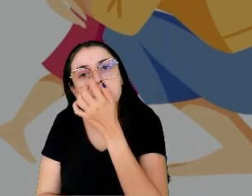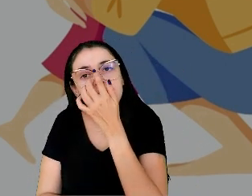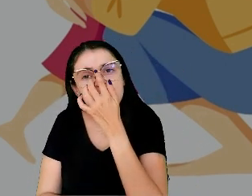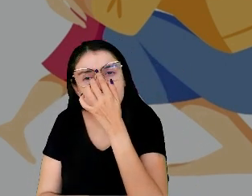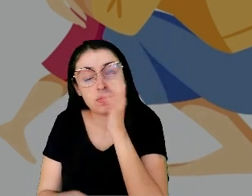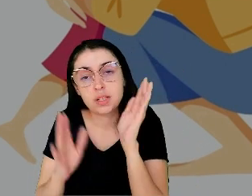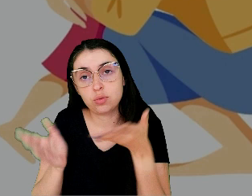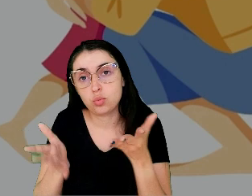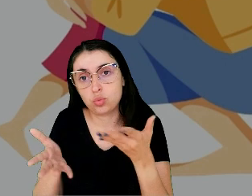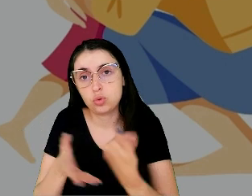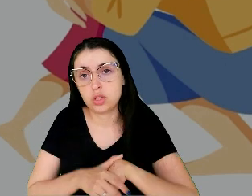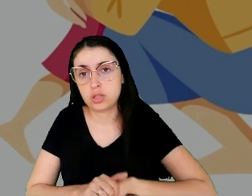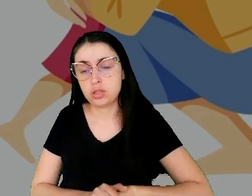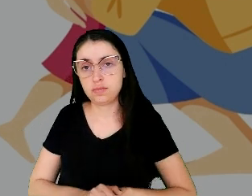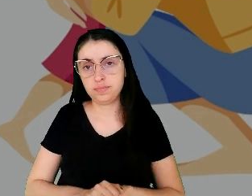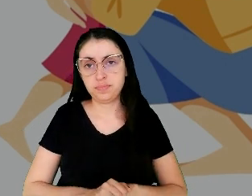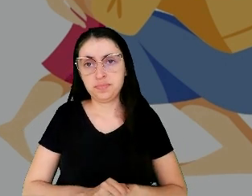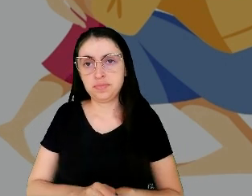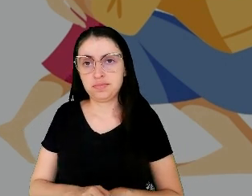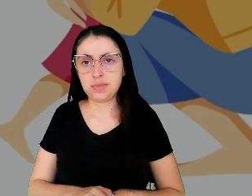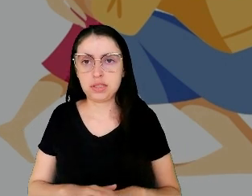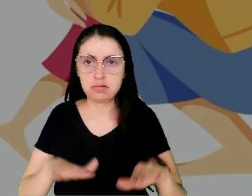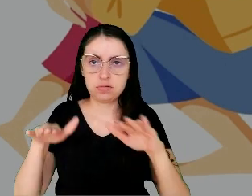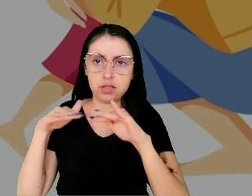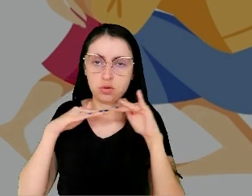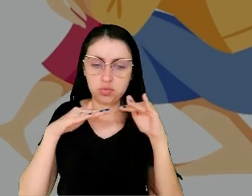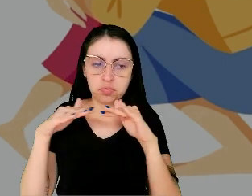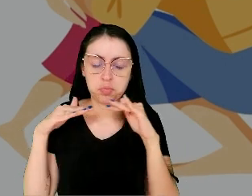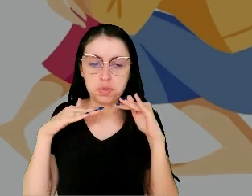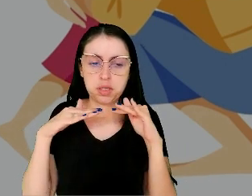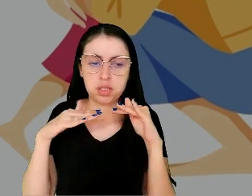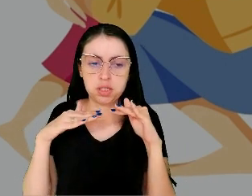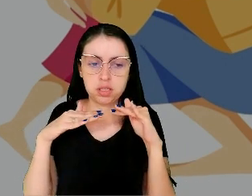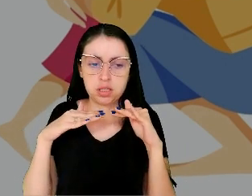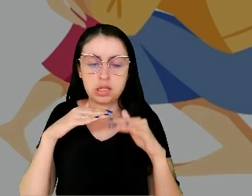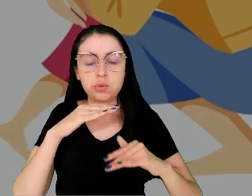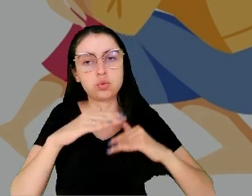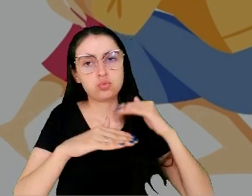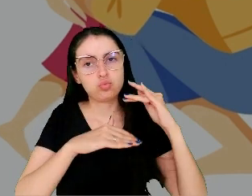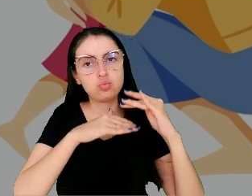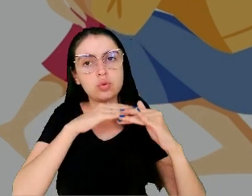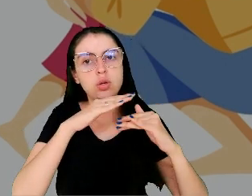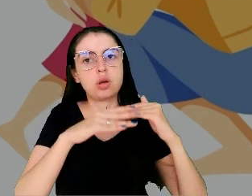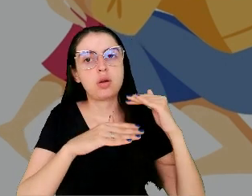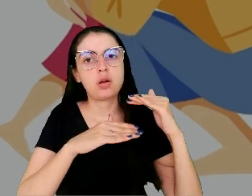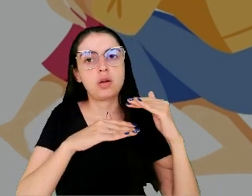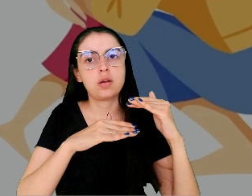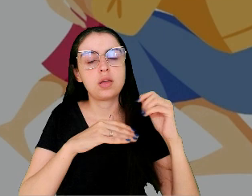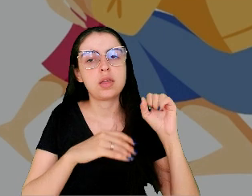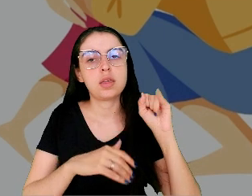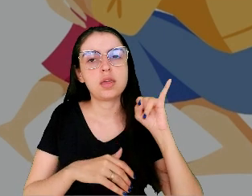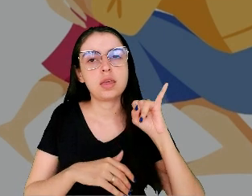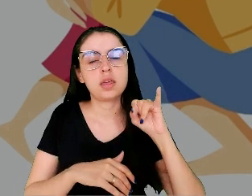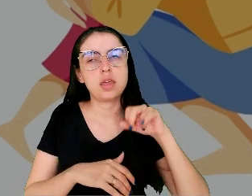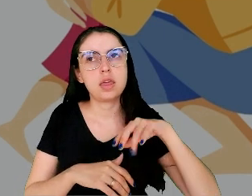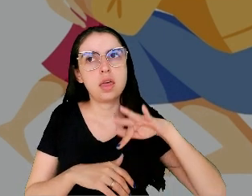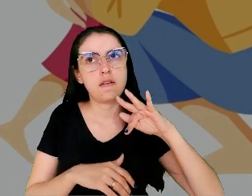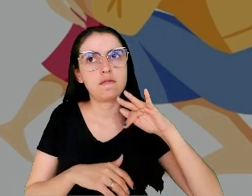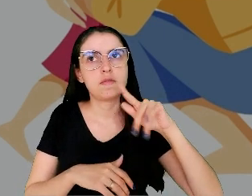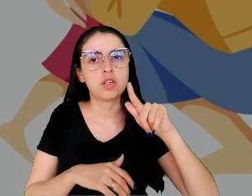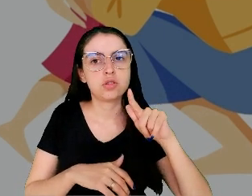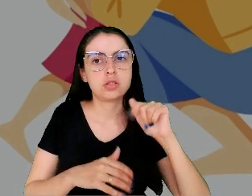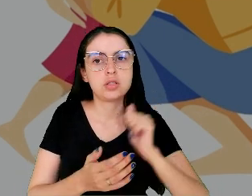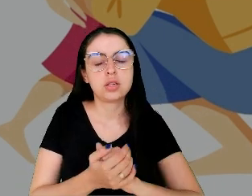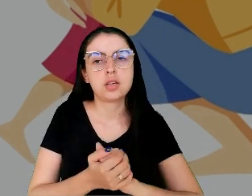hoje é baseada também nas questões de desempenho ESG, que é a sigla